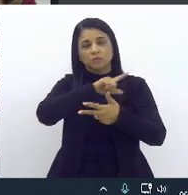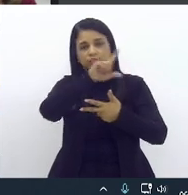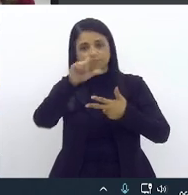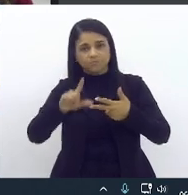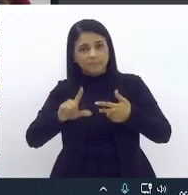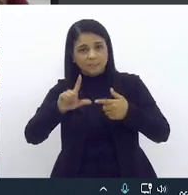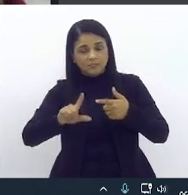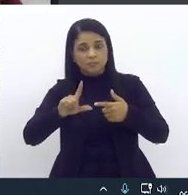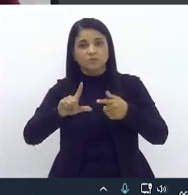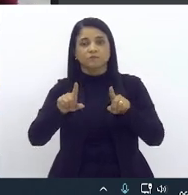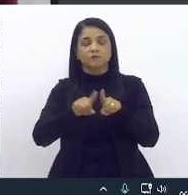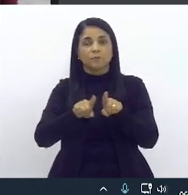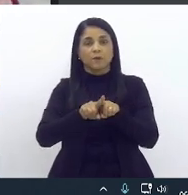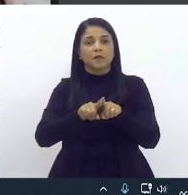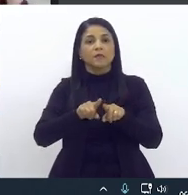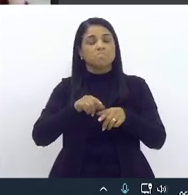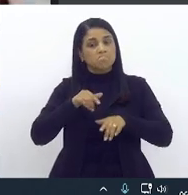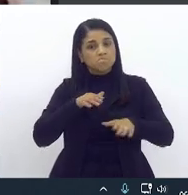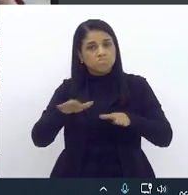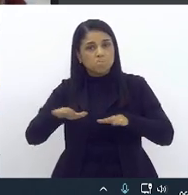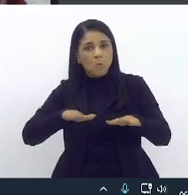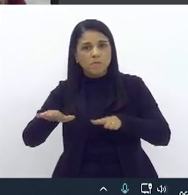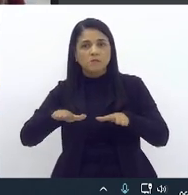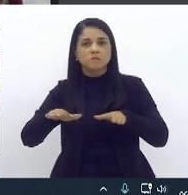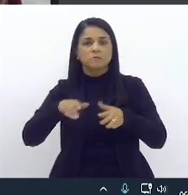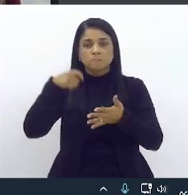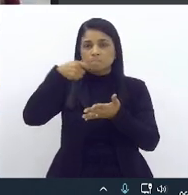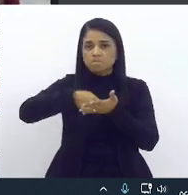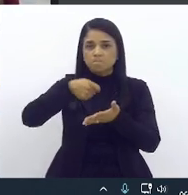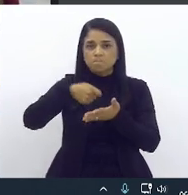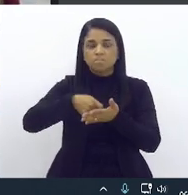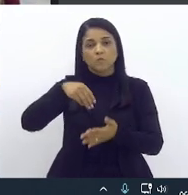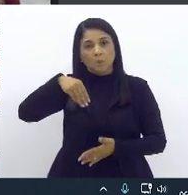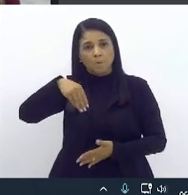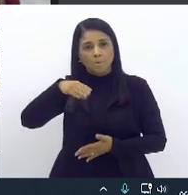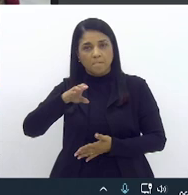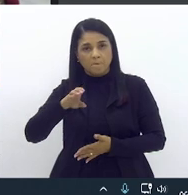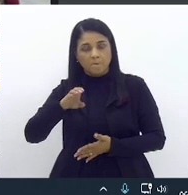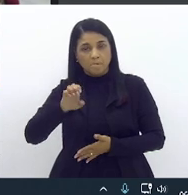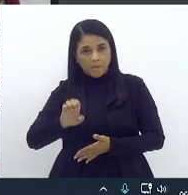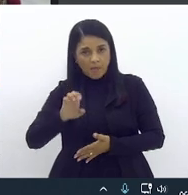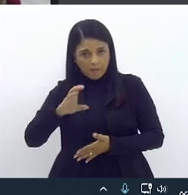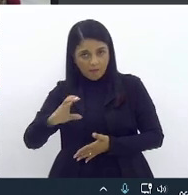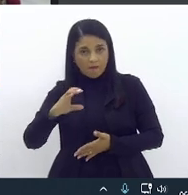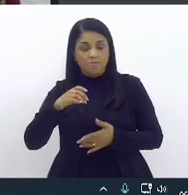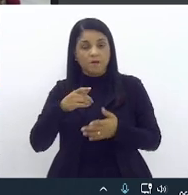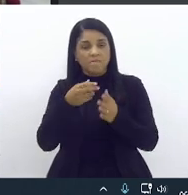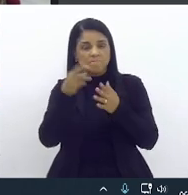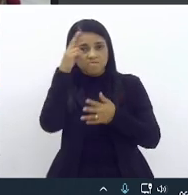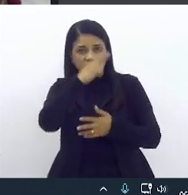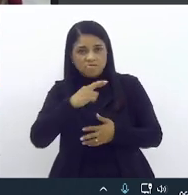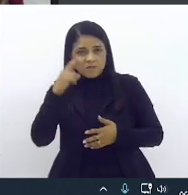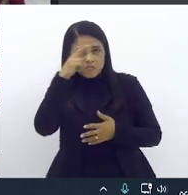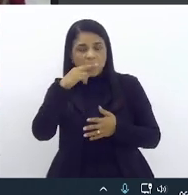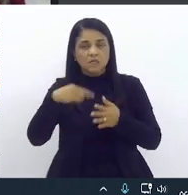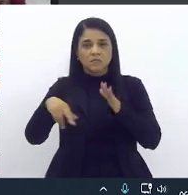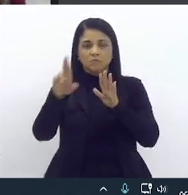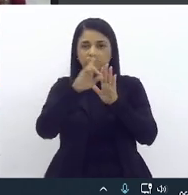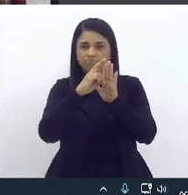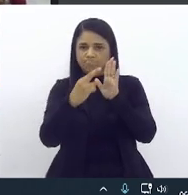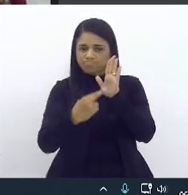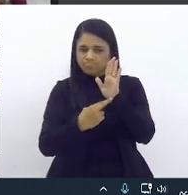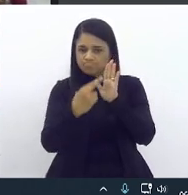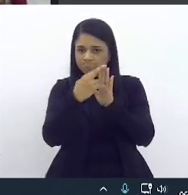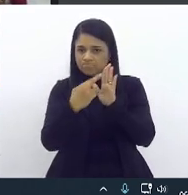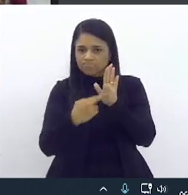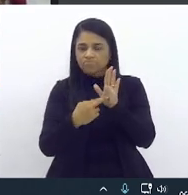com uma ampla mobilização e cobrando do próprio MEC para que fiscalize e adote as medidas necessárias em relação a isso.